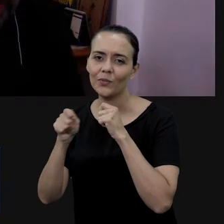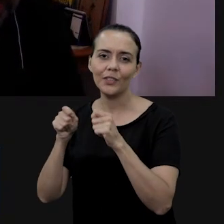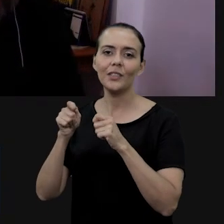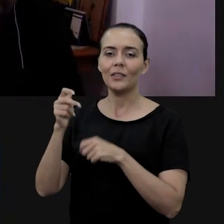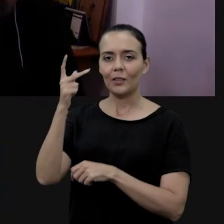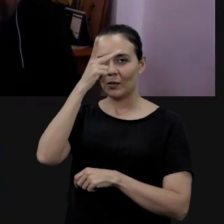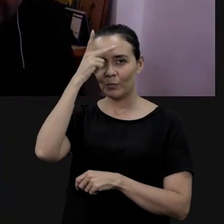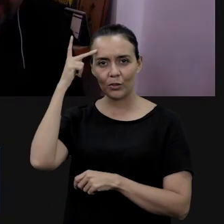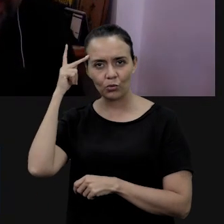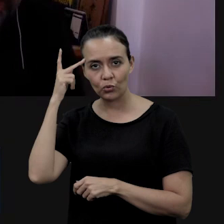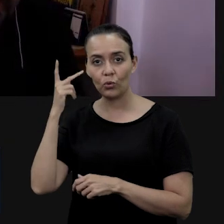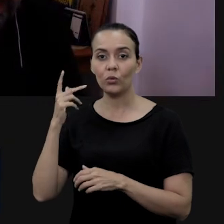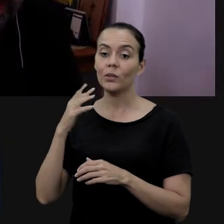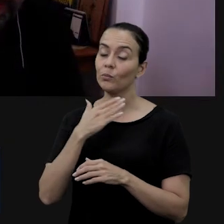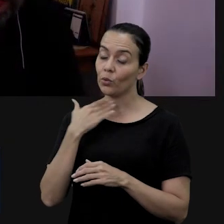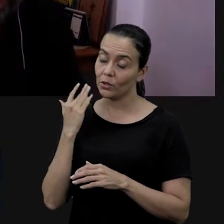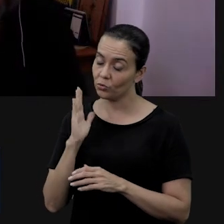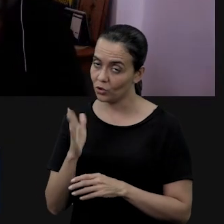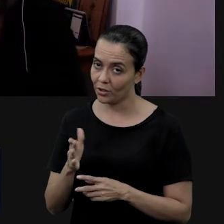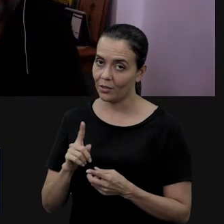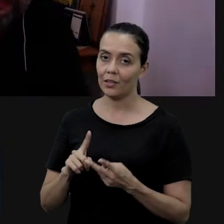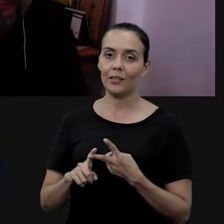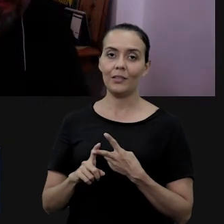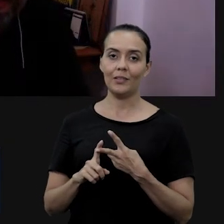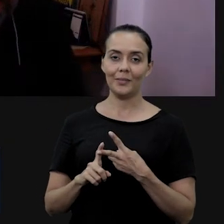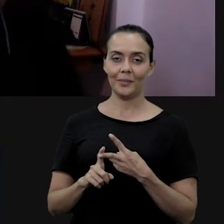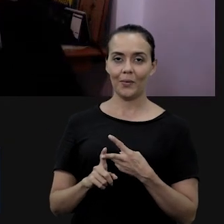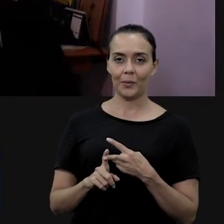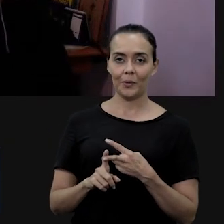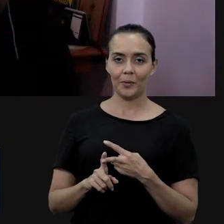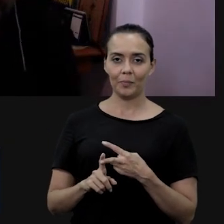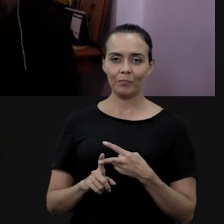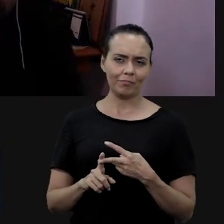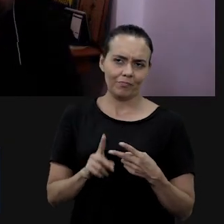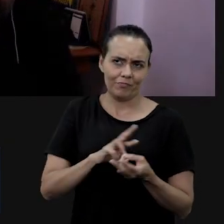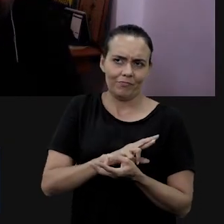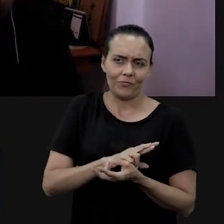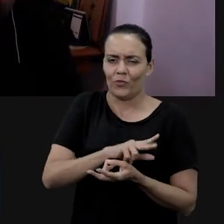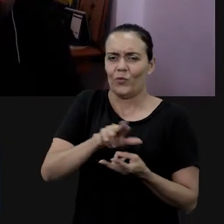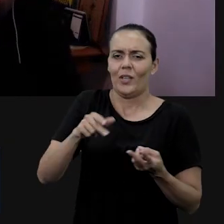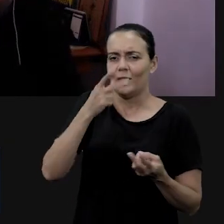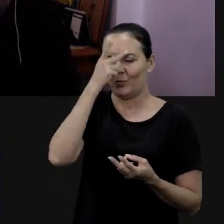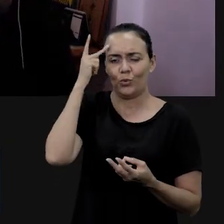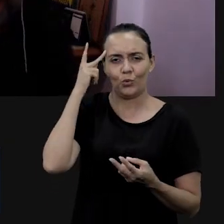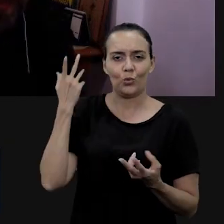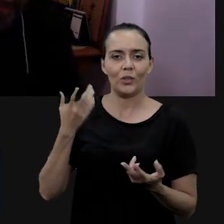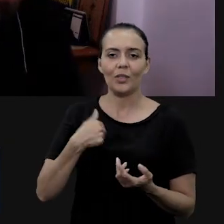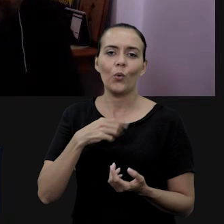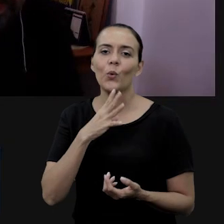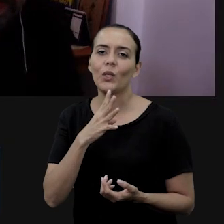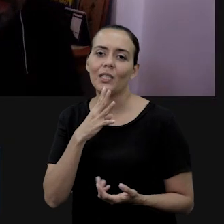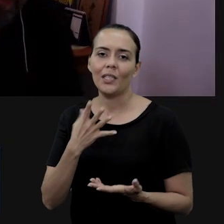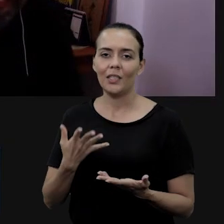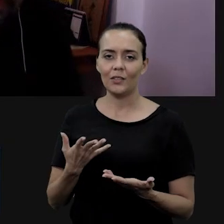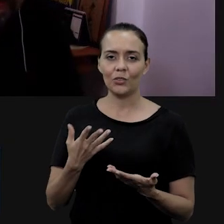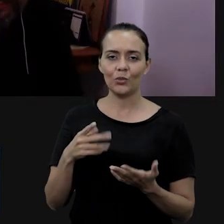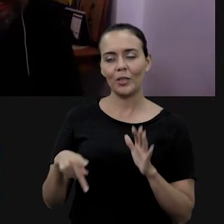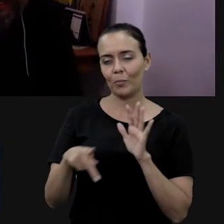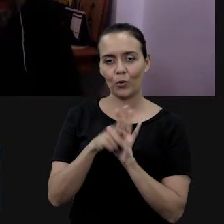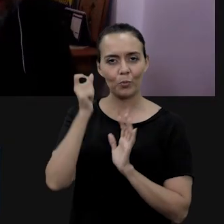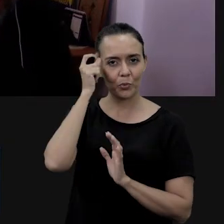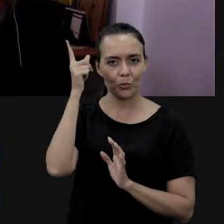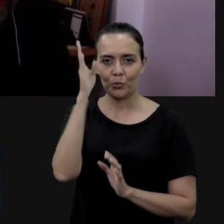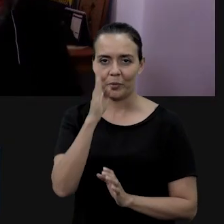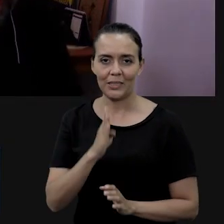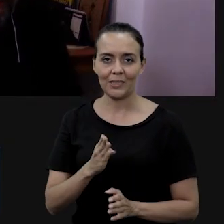de entrevistas com pessoas que já se foram, pessoas, é, enfim, fazem parte